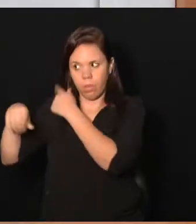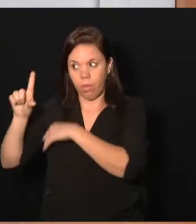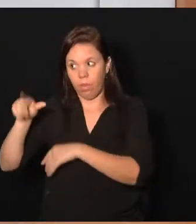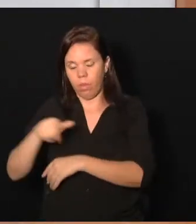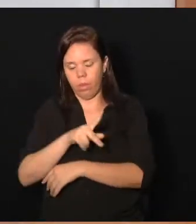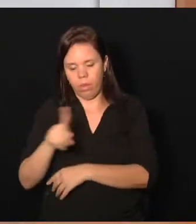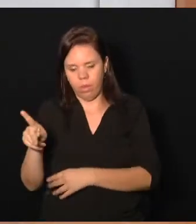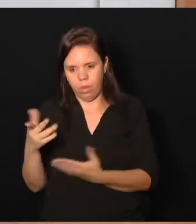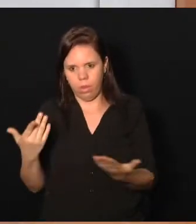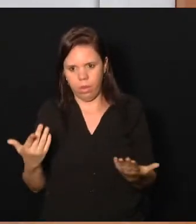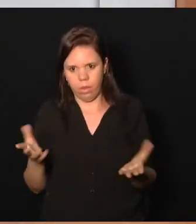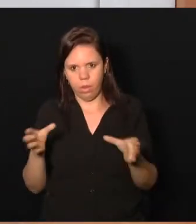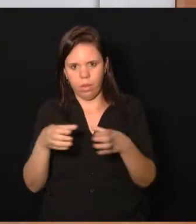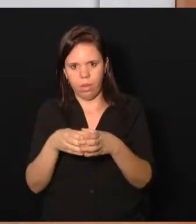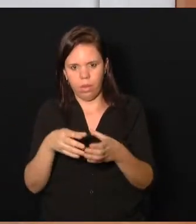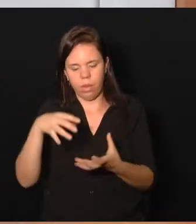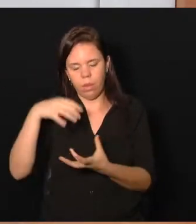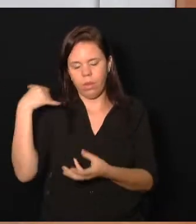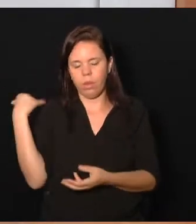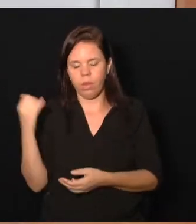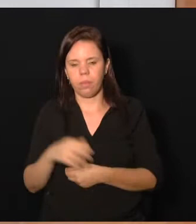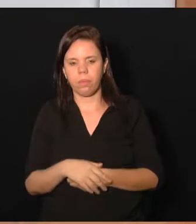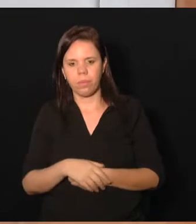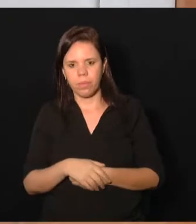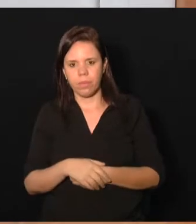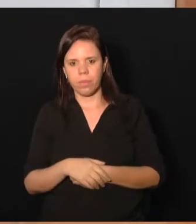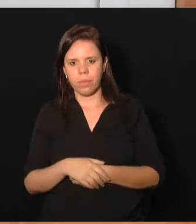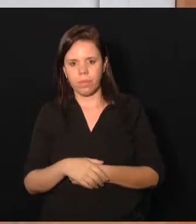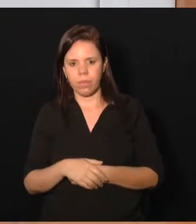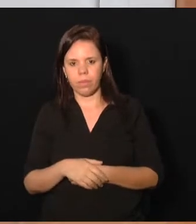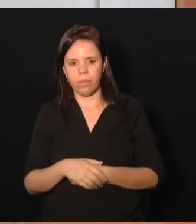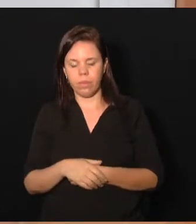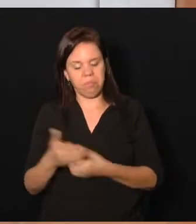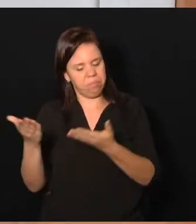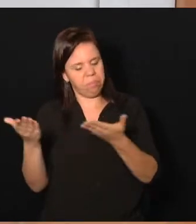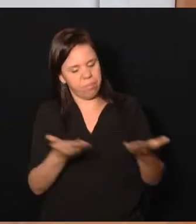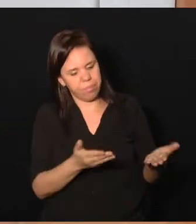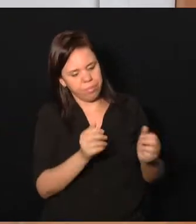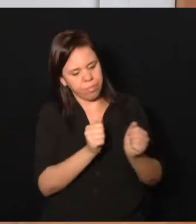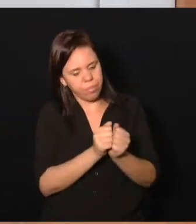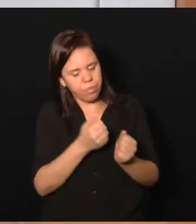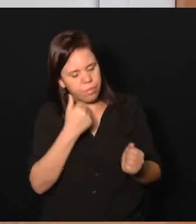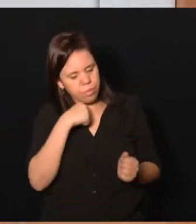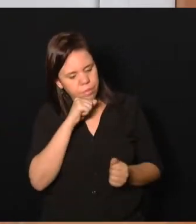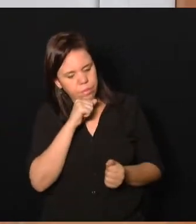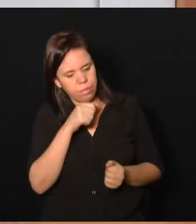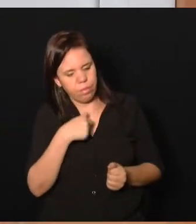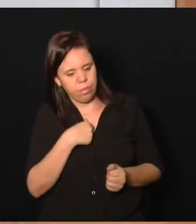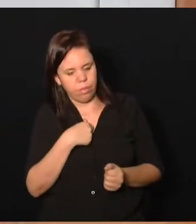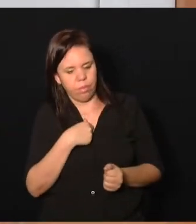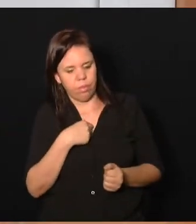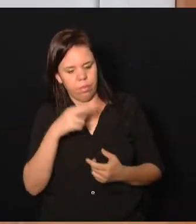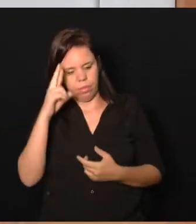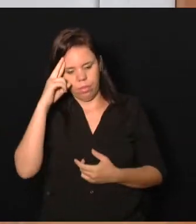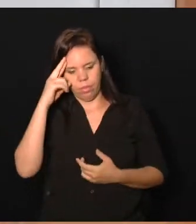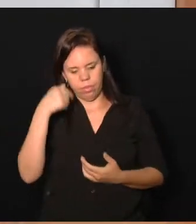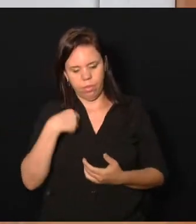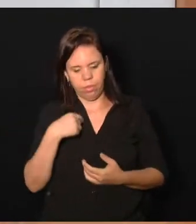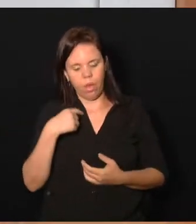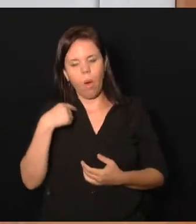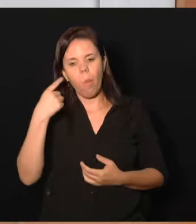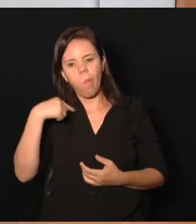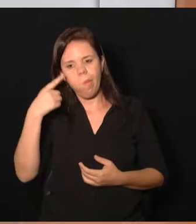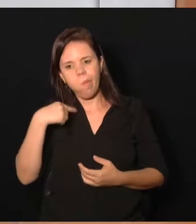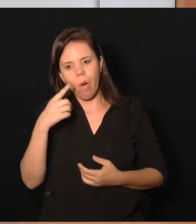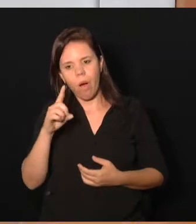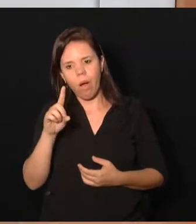presidente do Conselho Municipal do Idoso. Ele me recebeu juntamente com a minha mãe, que é minha mãe e minha chefe, a advogada, doutora